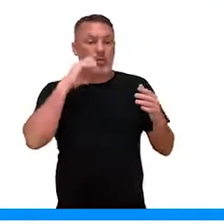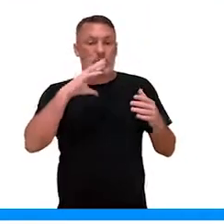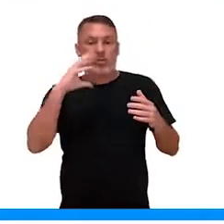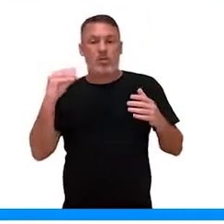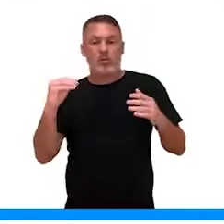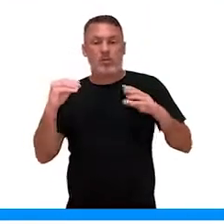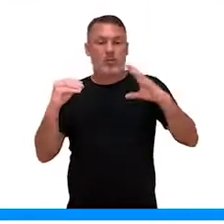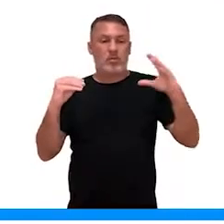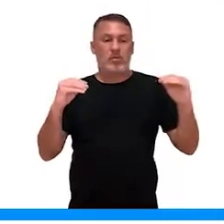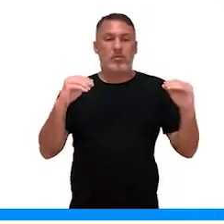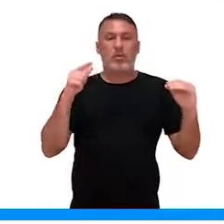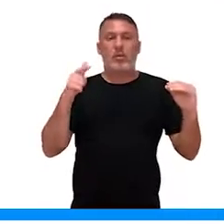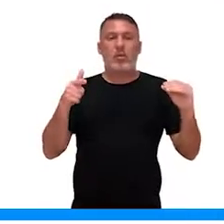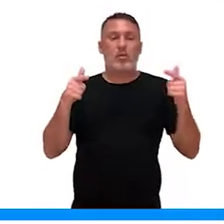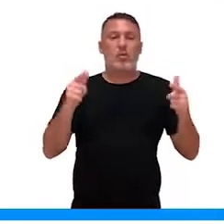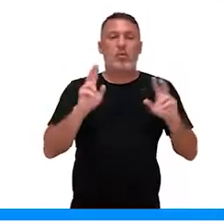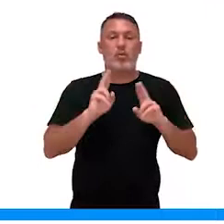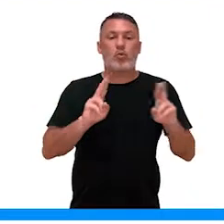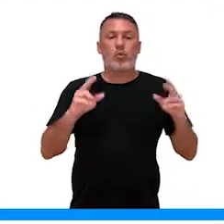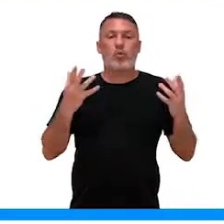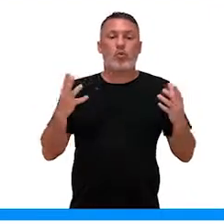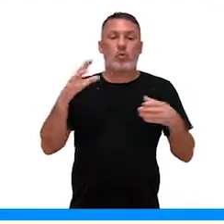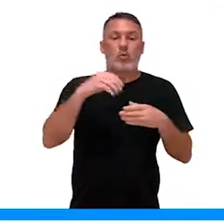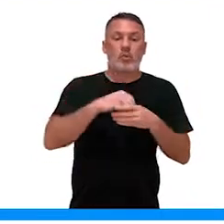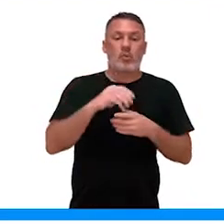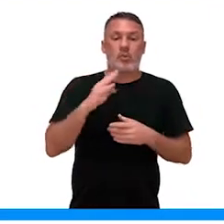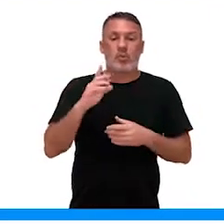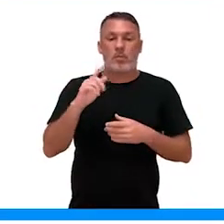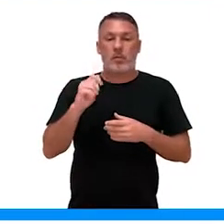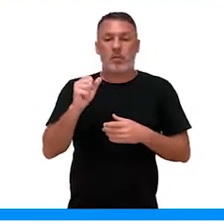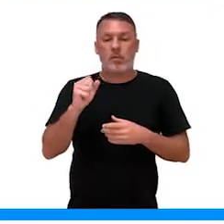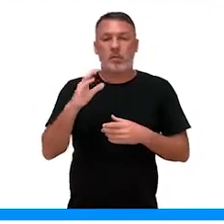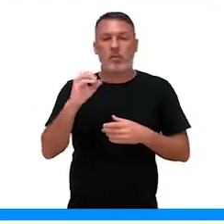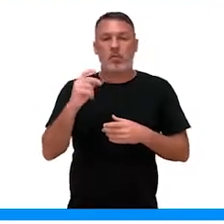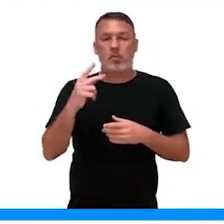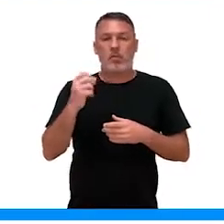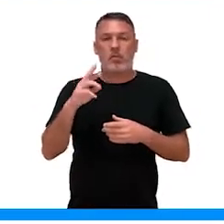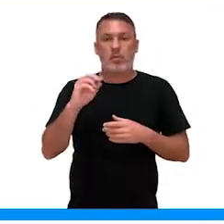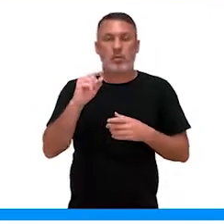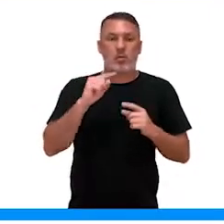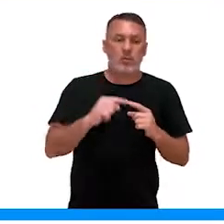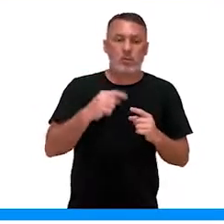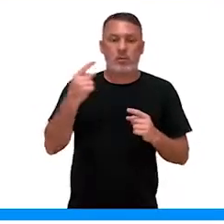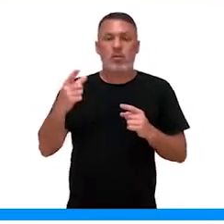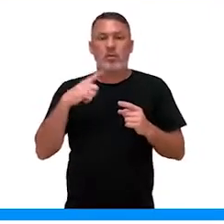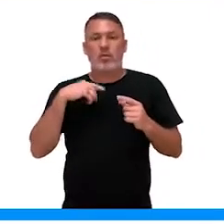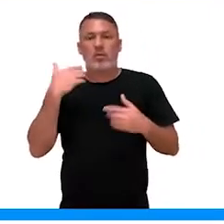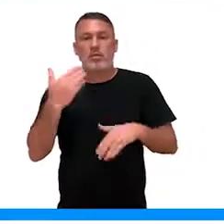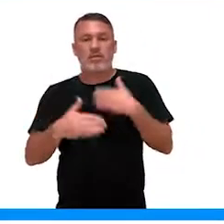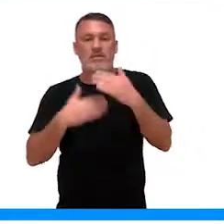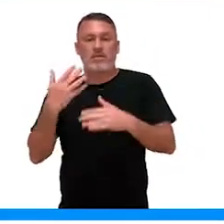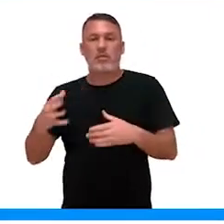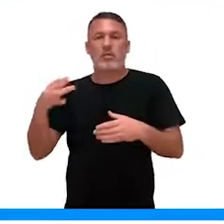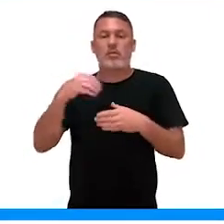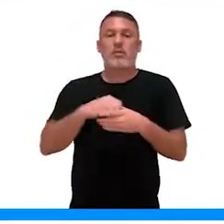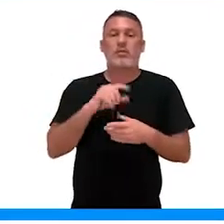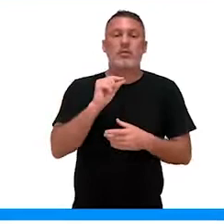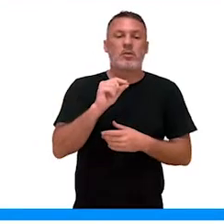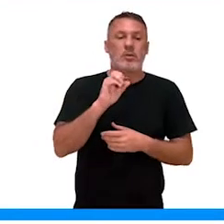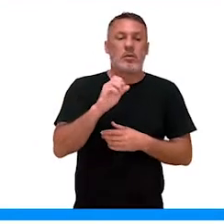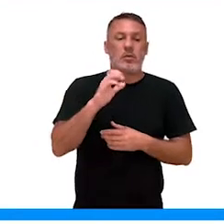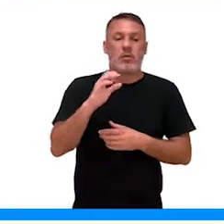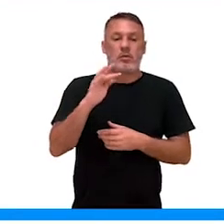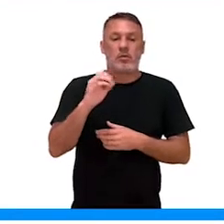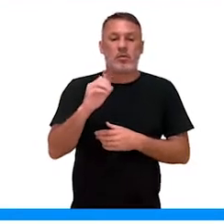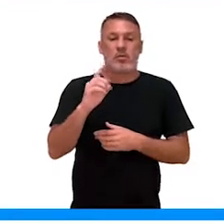é chamada de blastóporo, e depois a gente começa o desenvolvimento, então, da ectoderme,